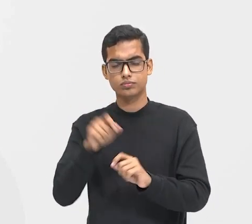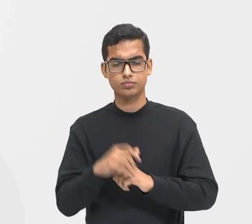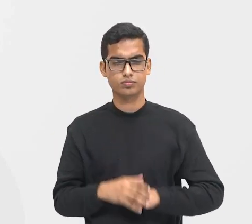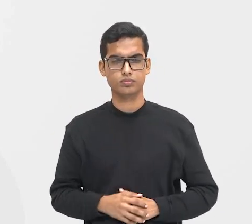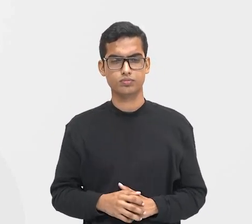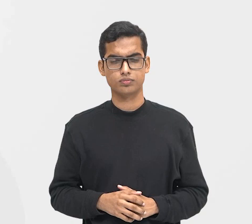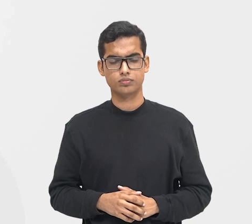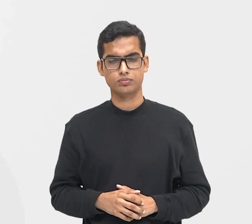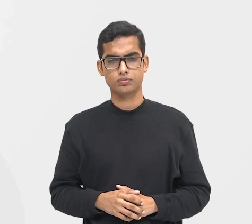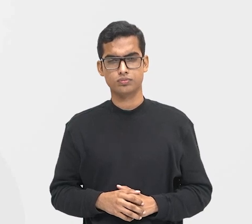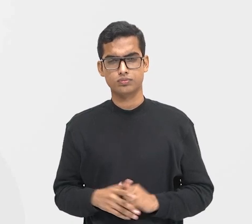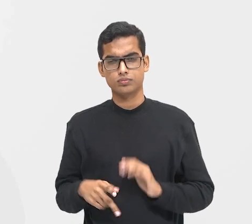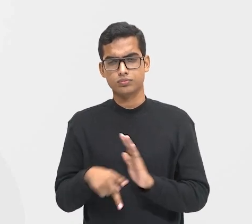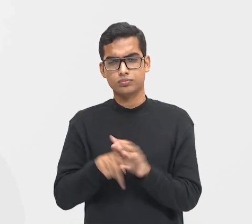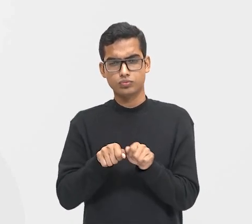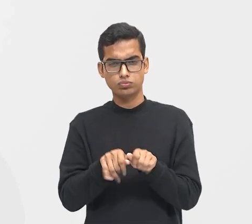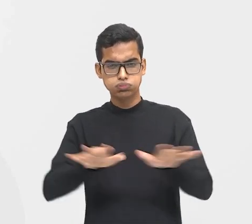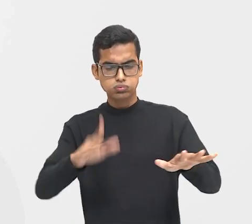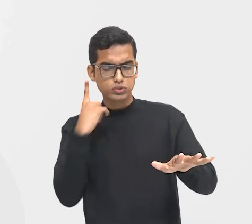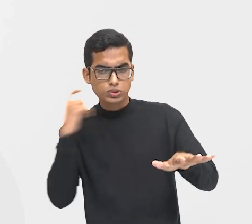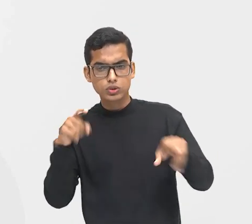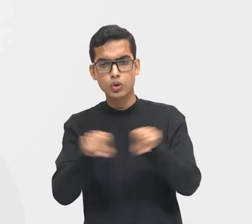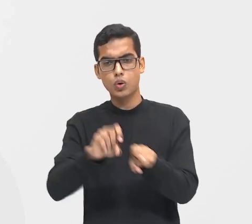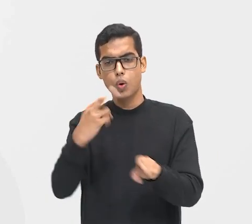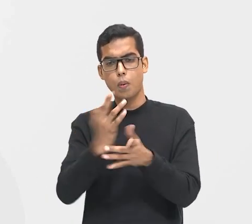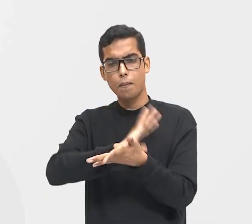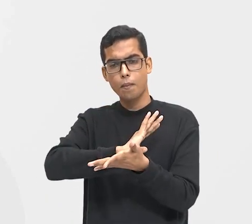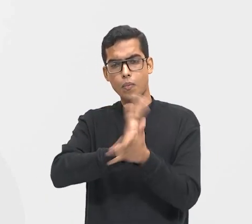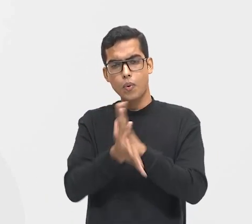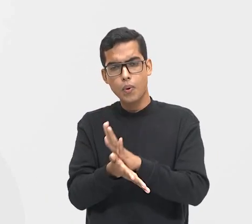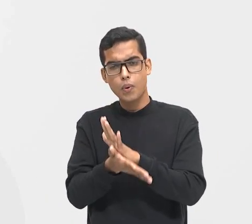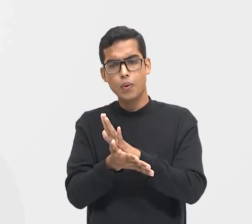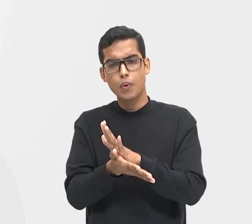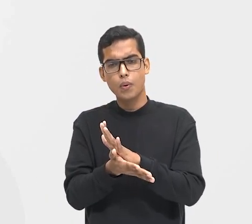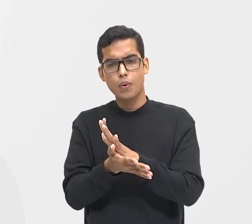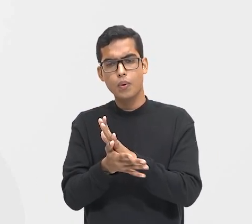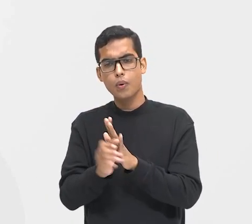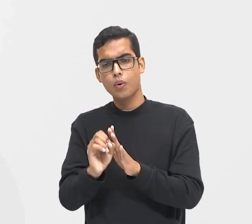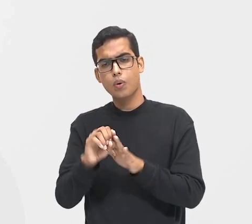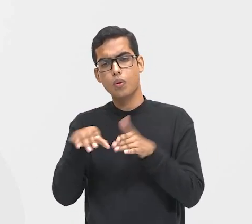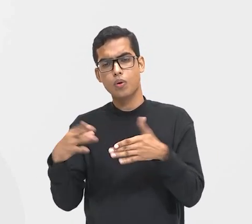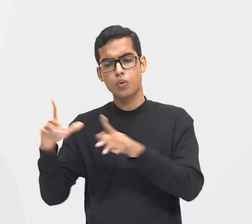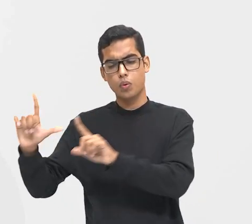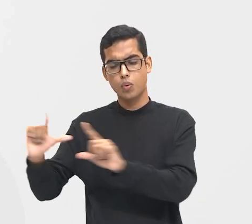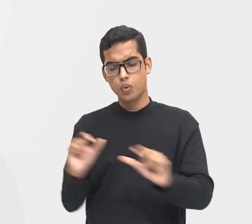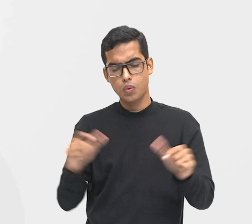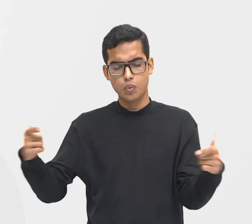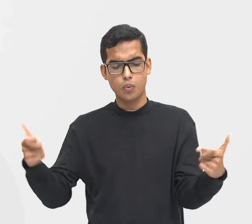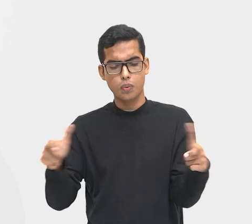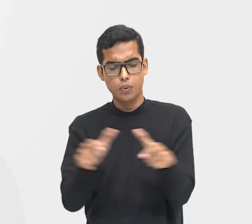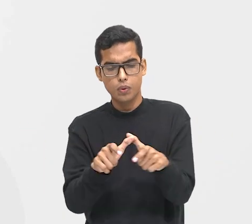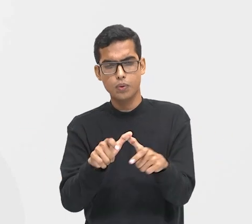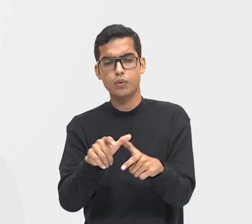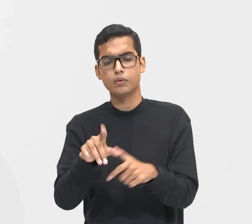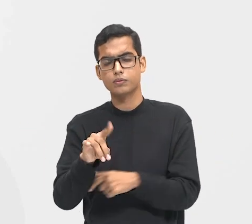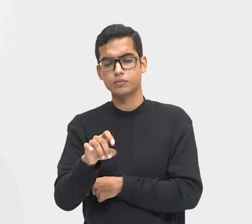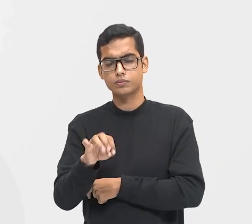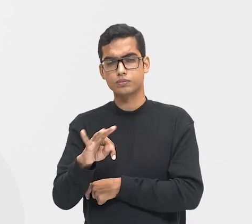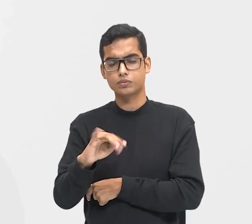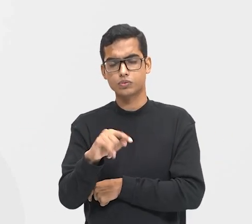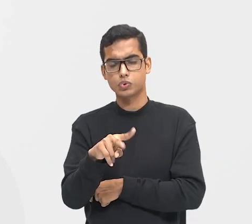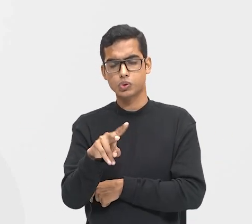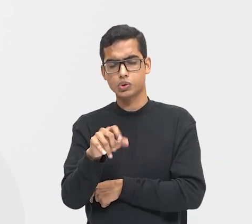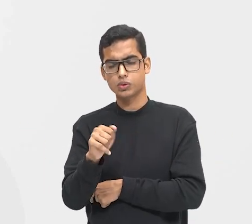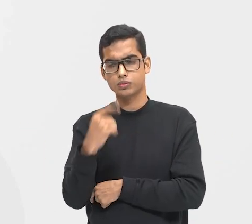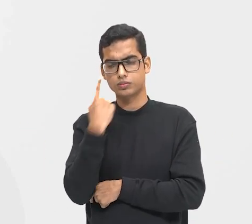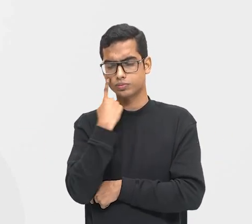aumento da amplitude, ou destrutiva, quando nós temos a diminuição da amplitude. Aí, no caso, você pode observar